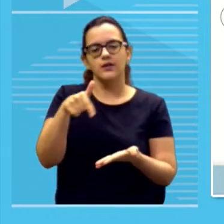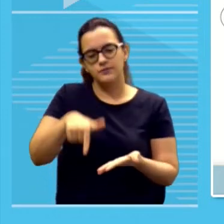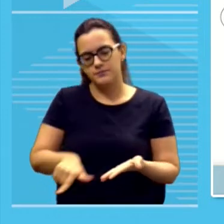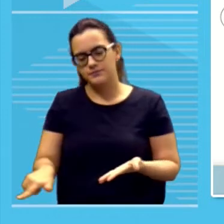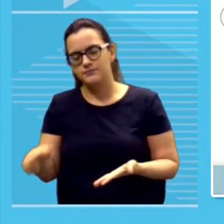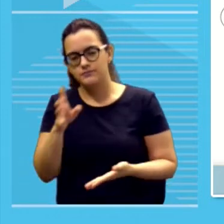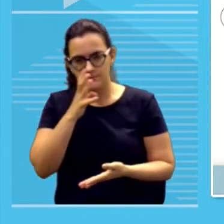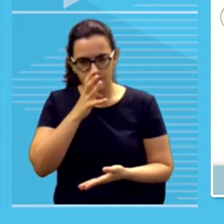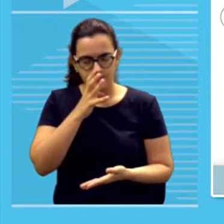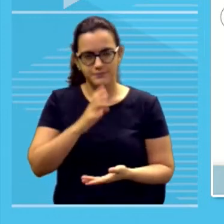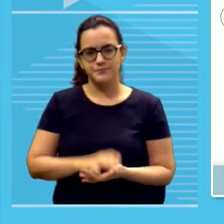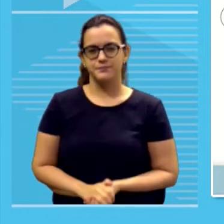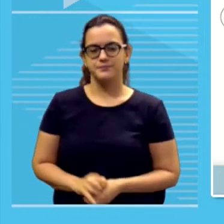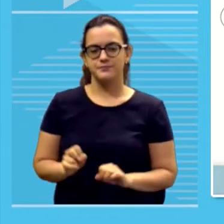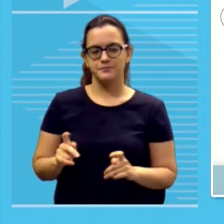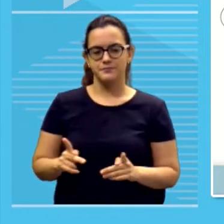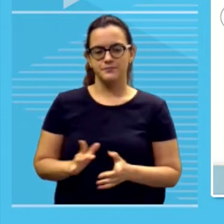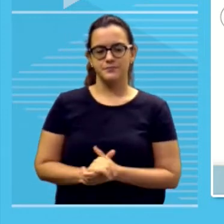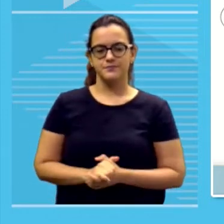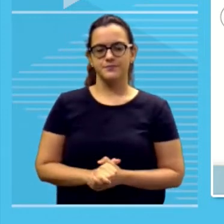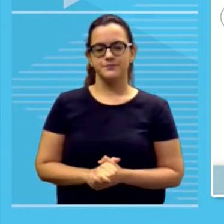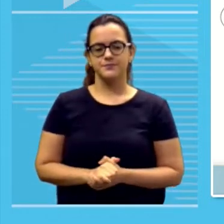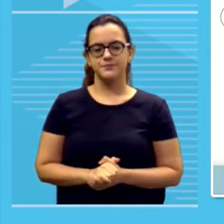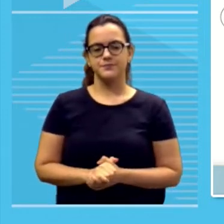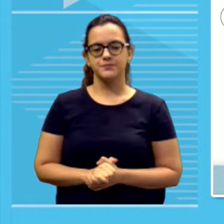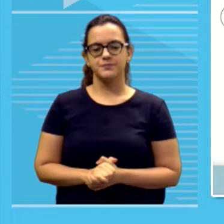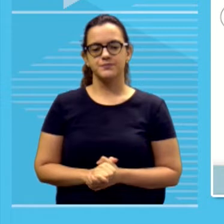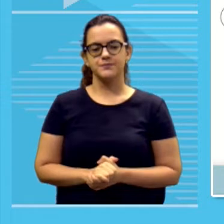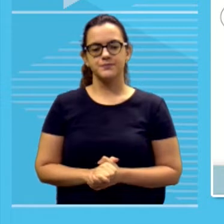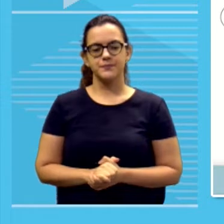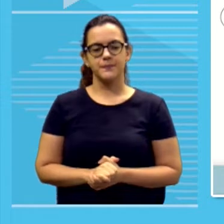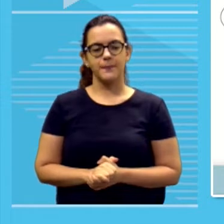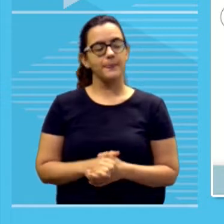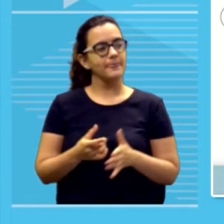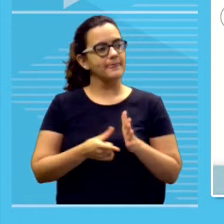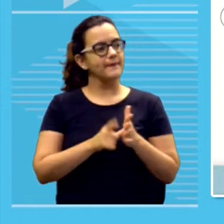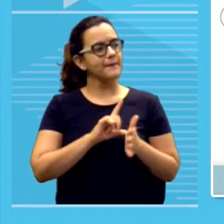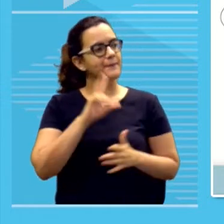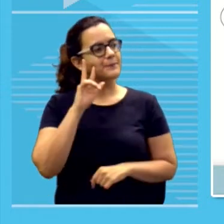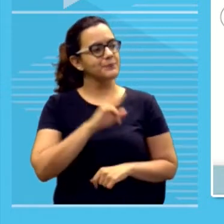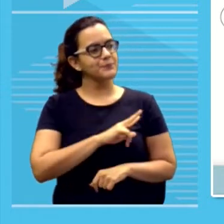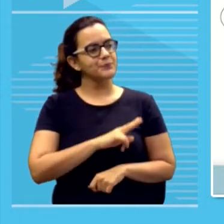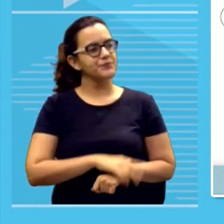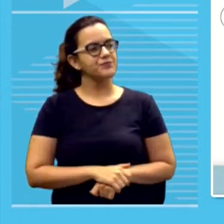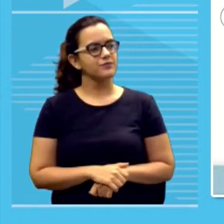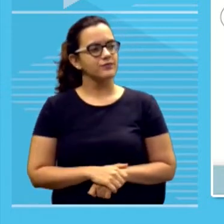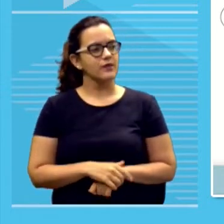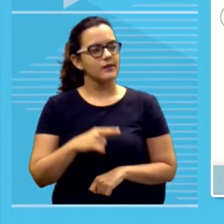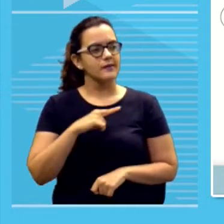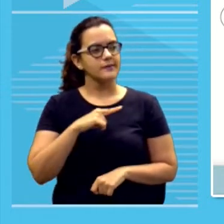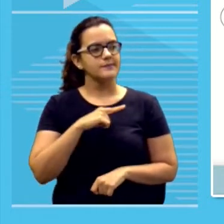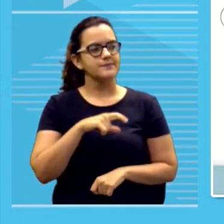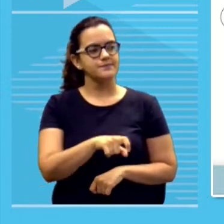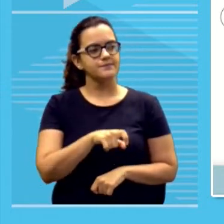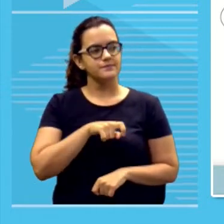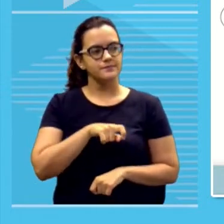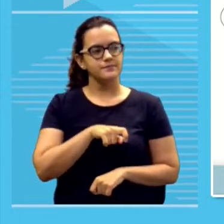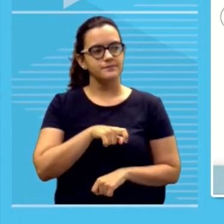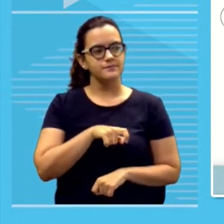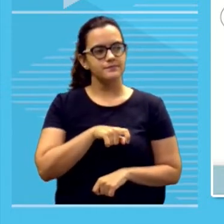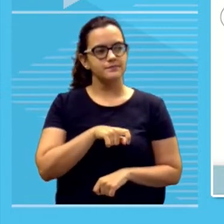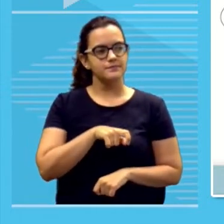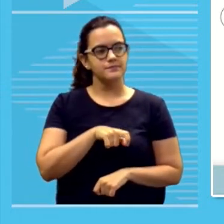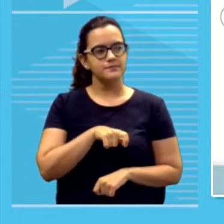a distância descer a mesma coisa do anterior mesma coisa professor o senhor tem aqui o x do ponto d